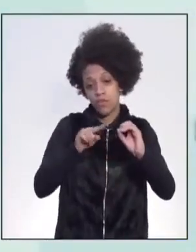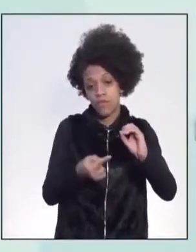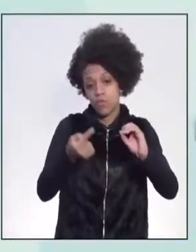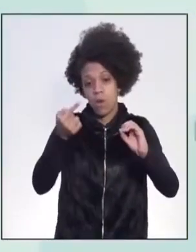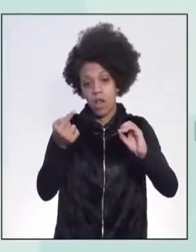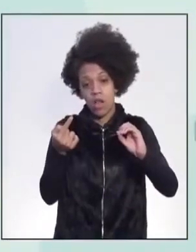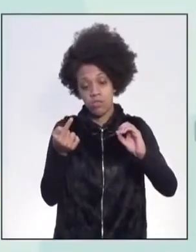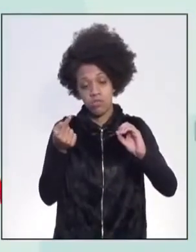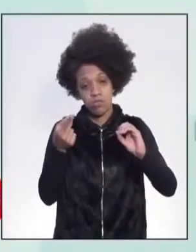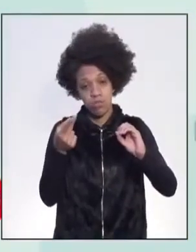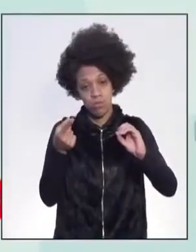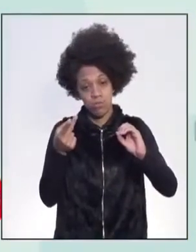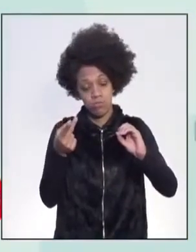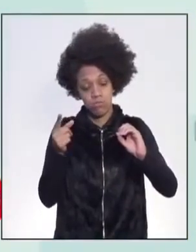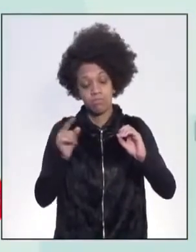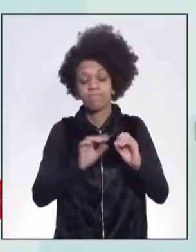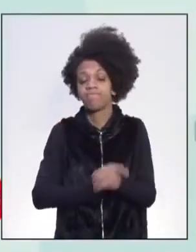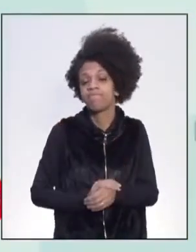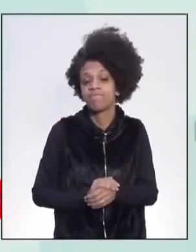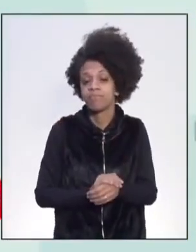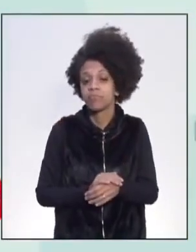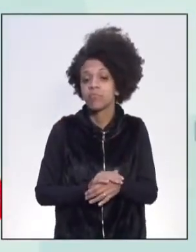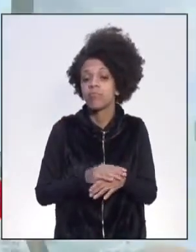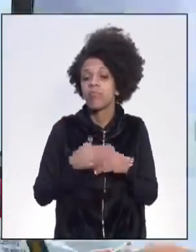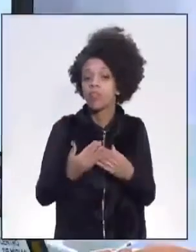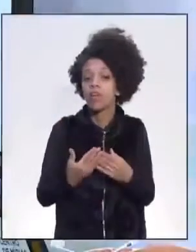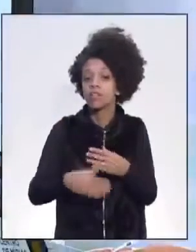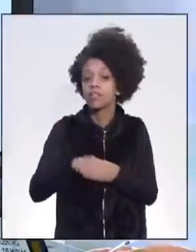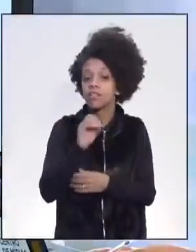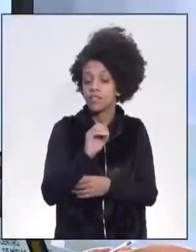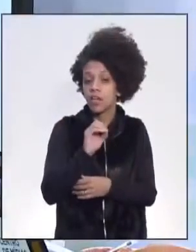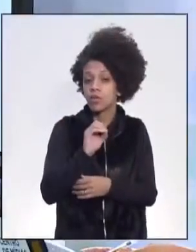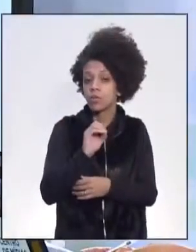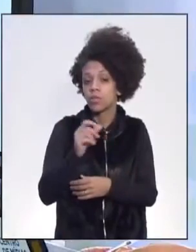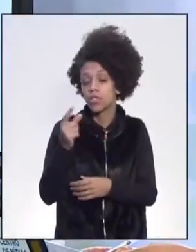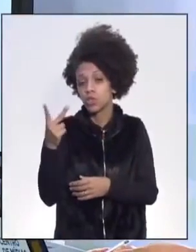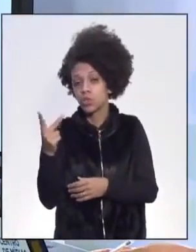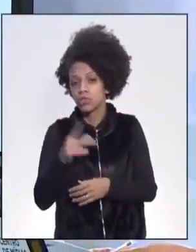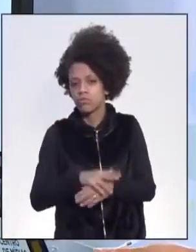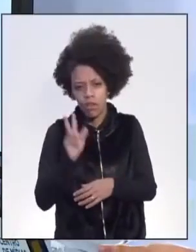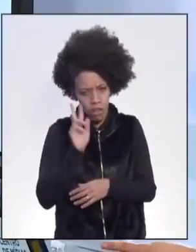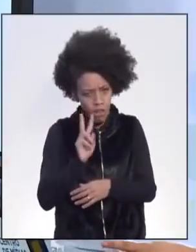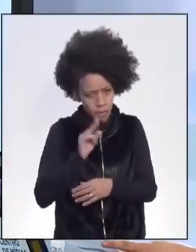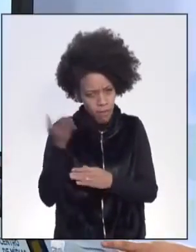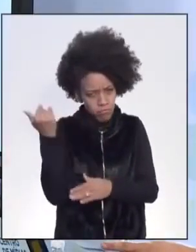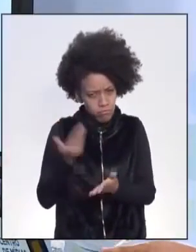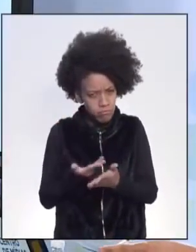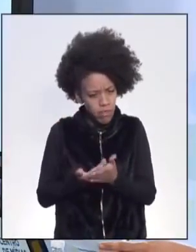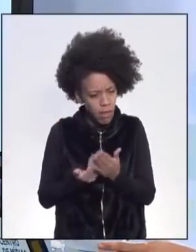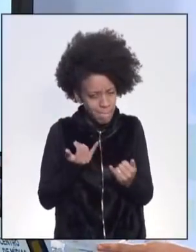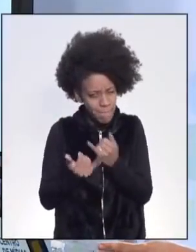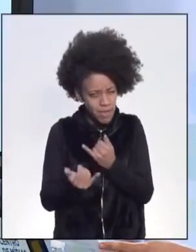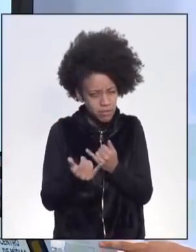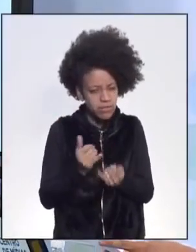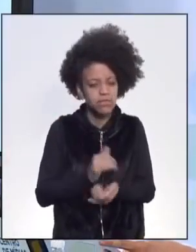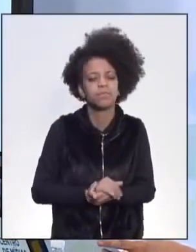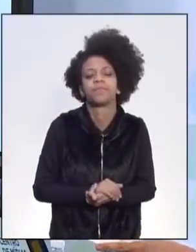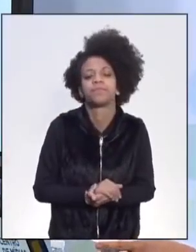vai ter coordenada 12 no Y. Ele vai ser 0 e 12. Lembraram da última aula? Era bem parecido,